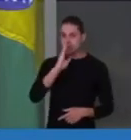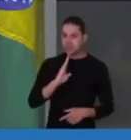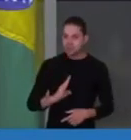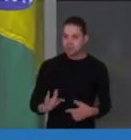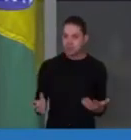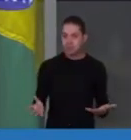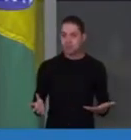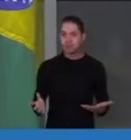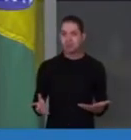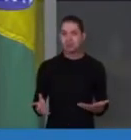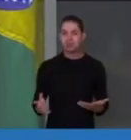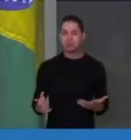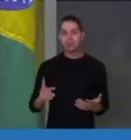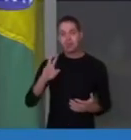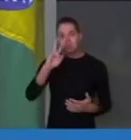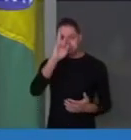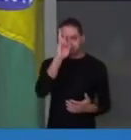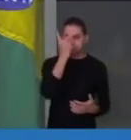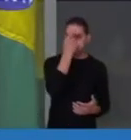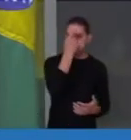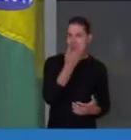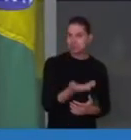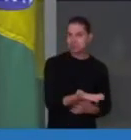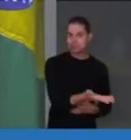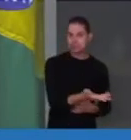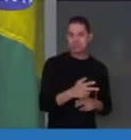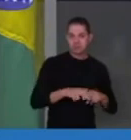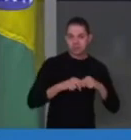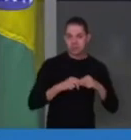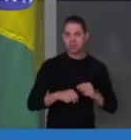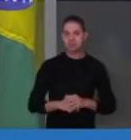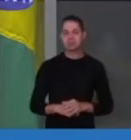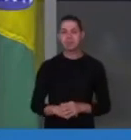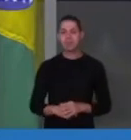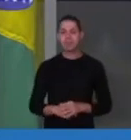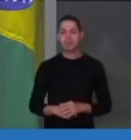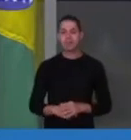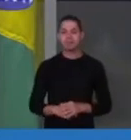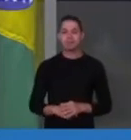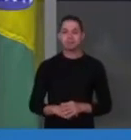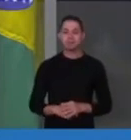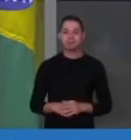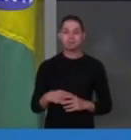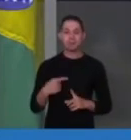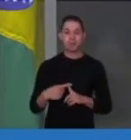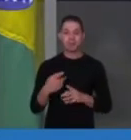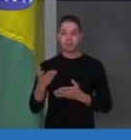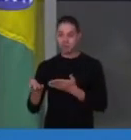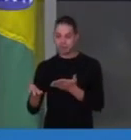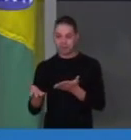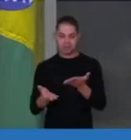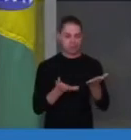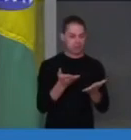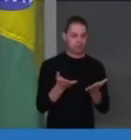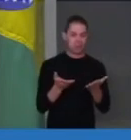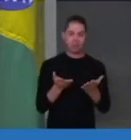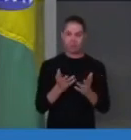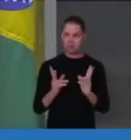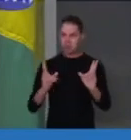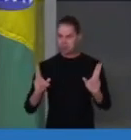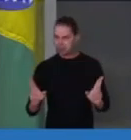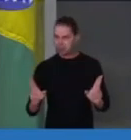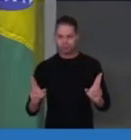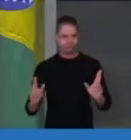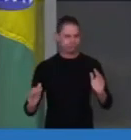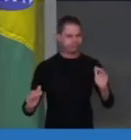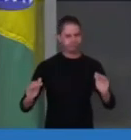lado não se rebelar, presidente? Porque o tratamento para um foi